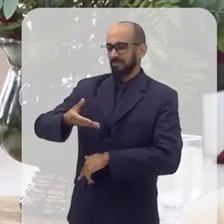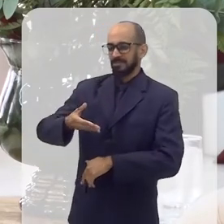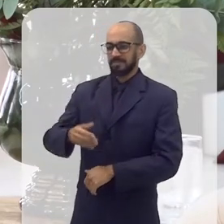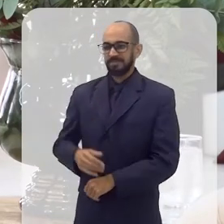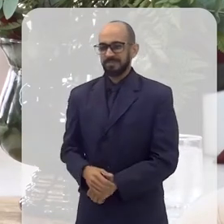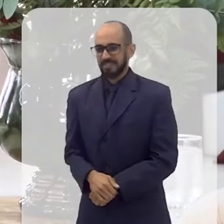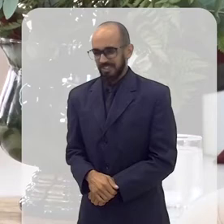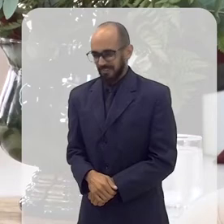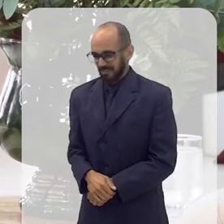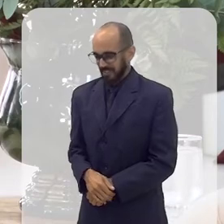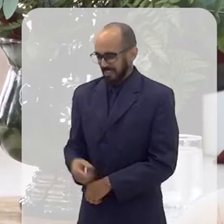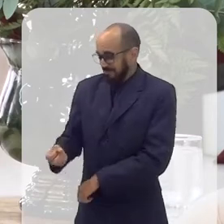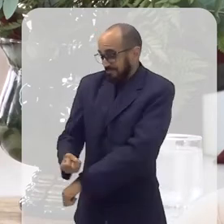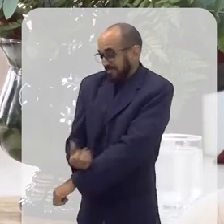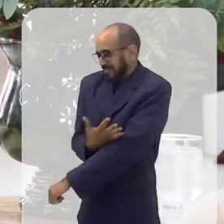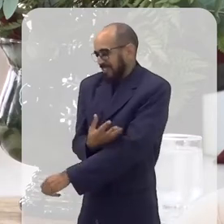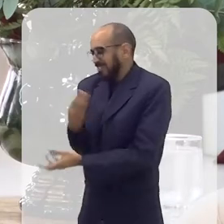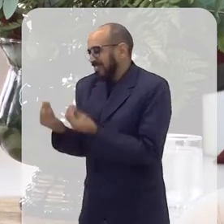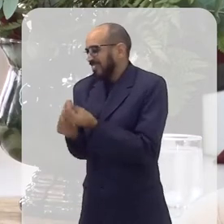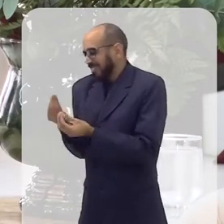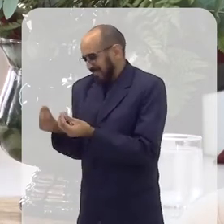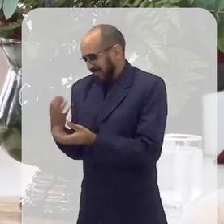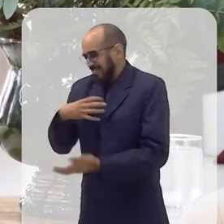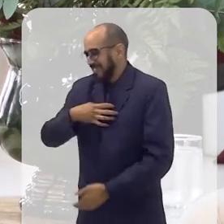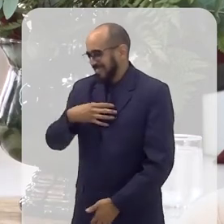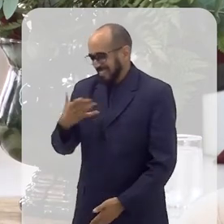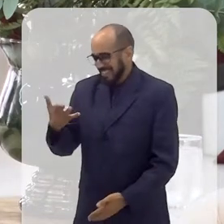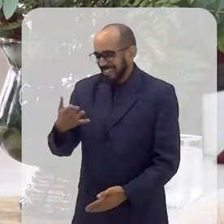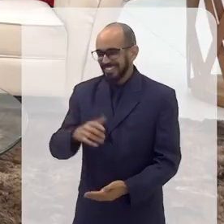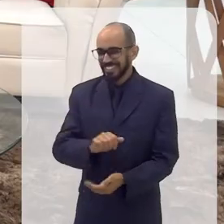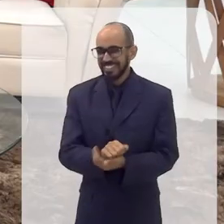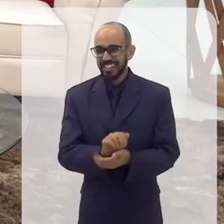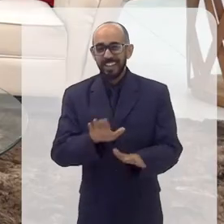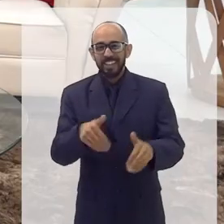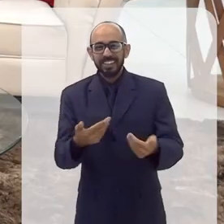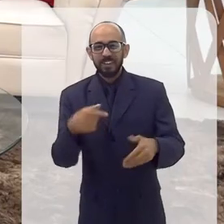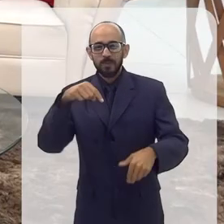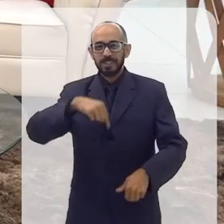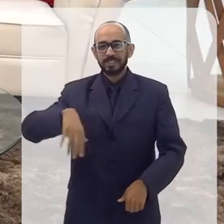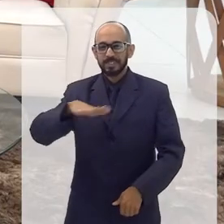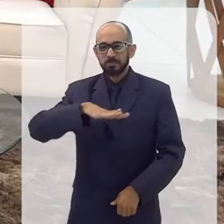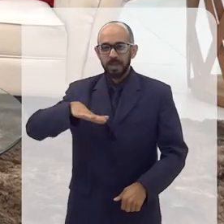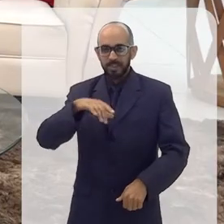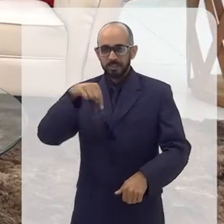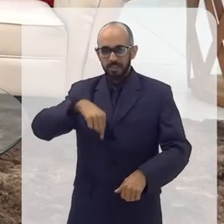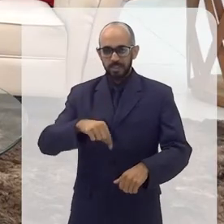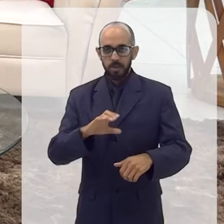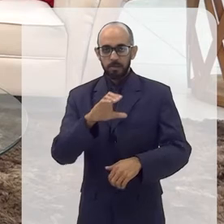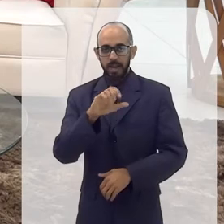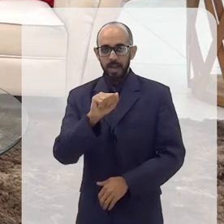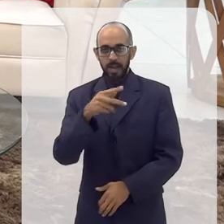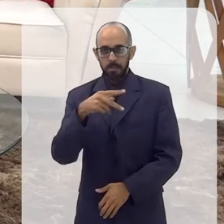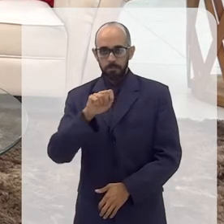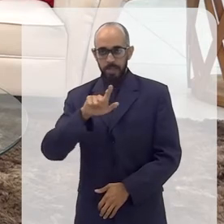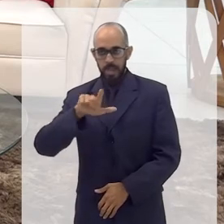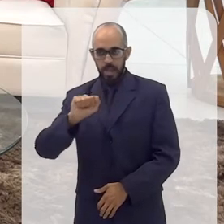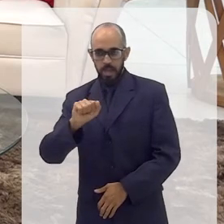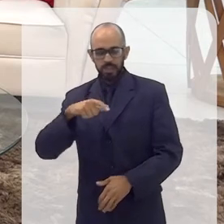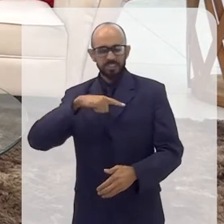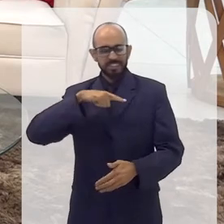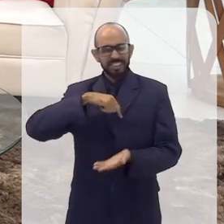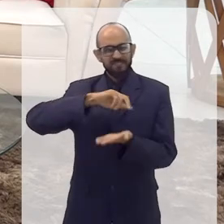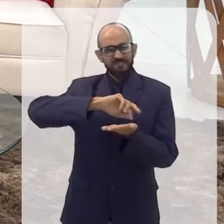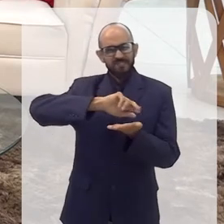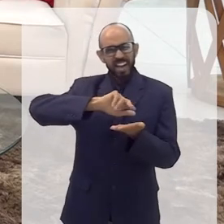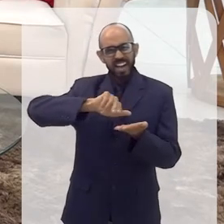aqui? Qual é a emoção de vocês? Veja, esse espaço onde a gente está aqui é uma capela. Temos